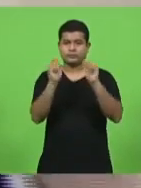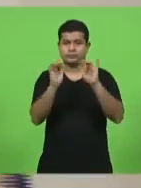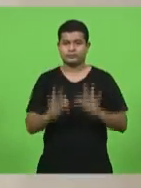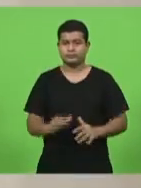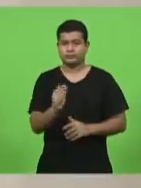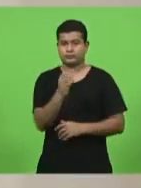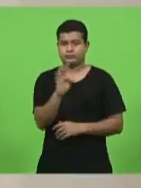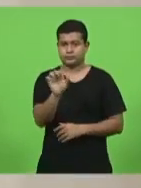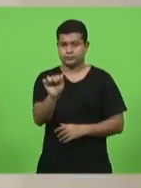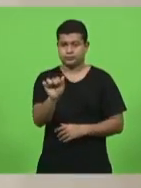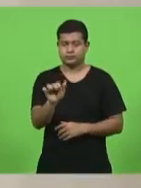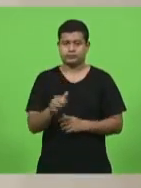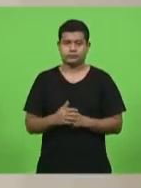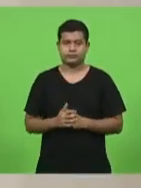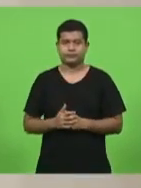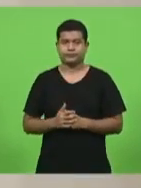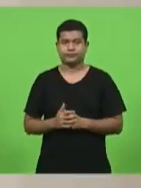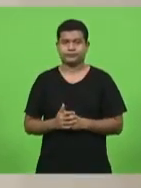lavrei a presente ata.